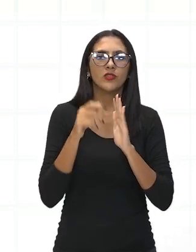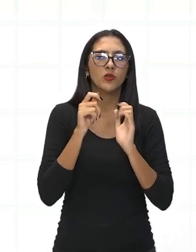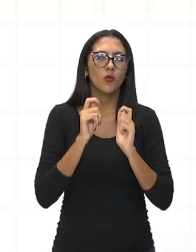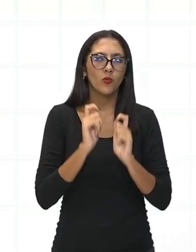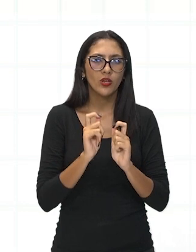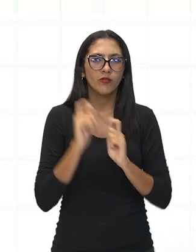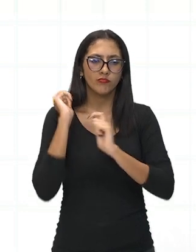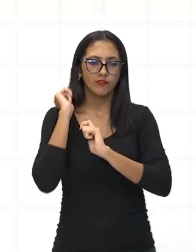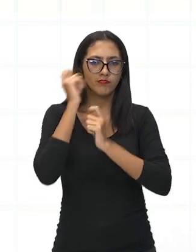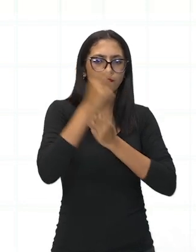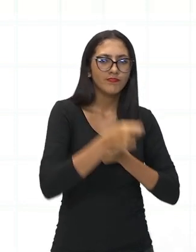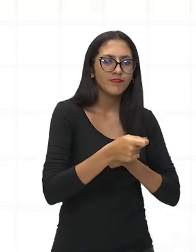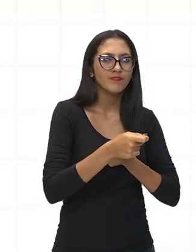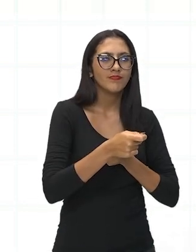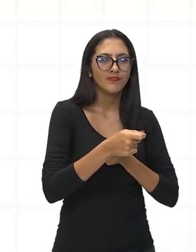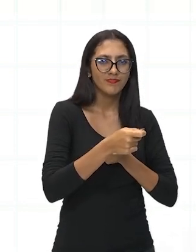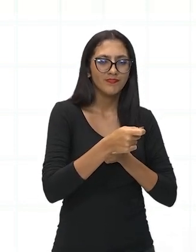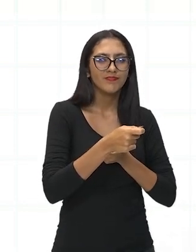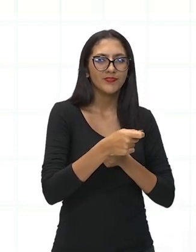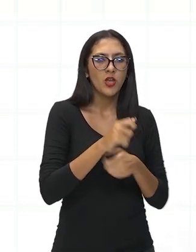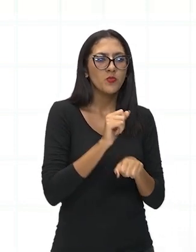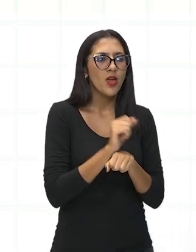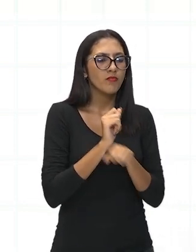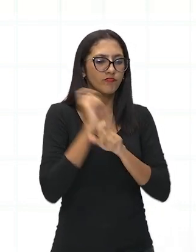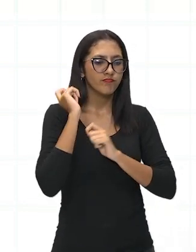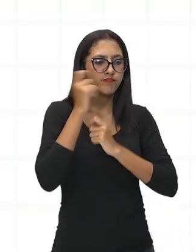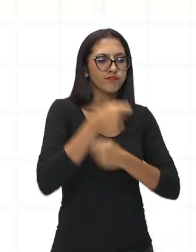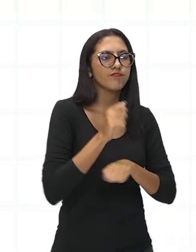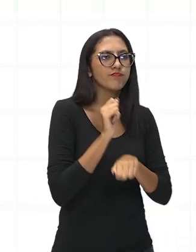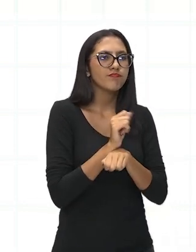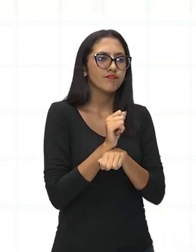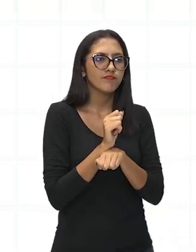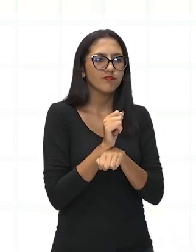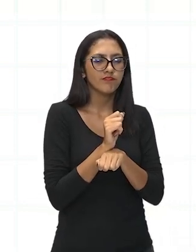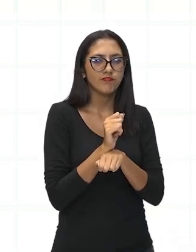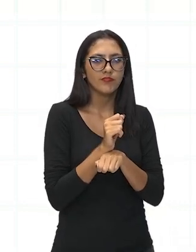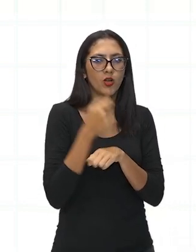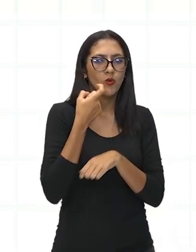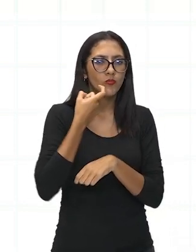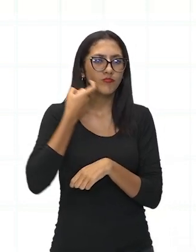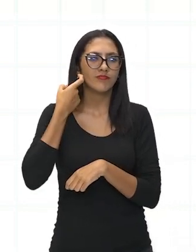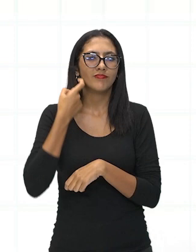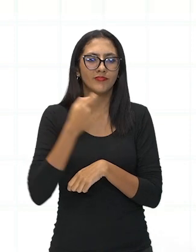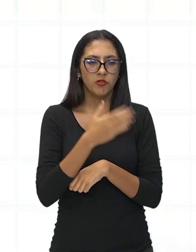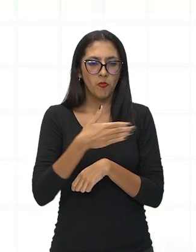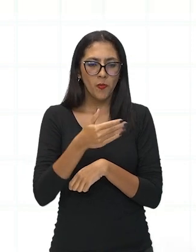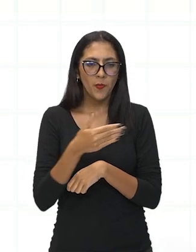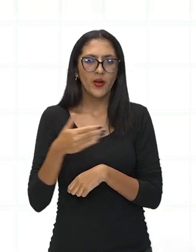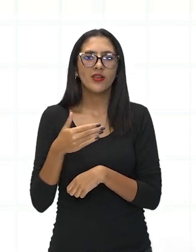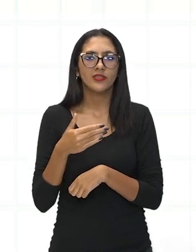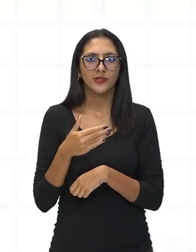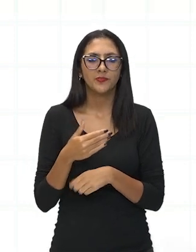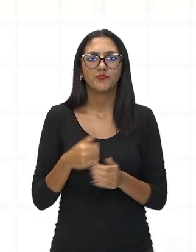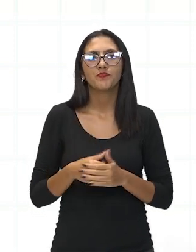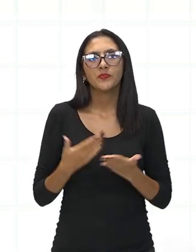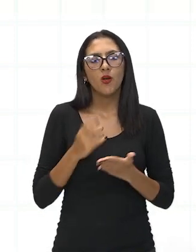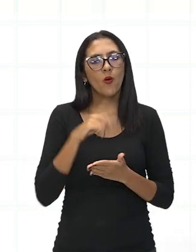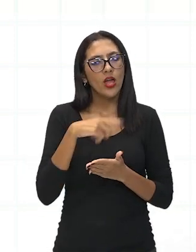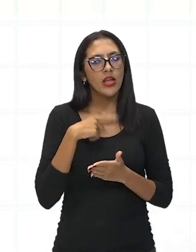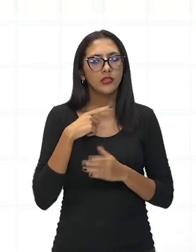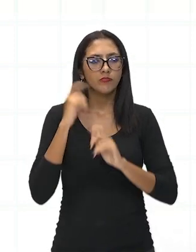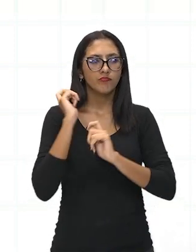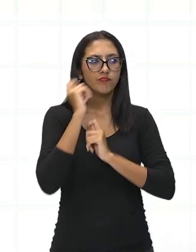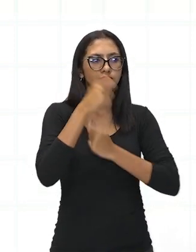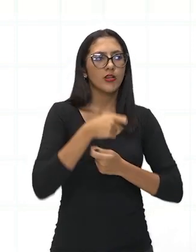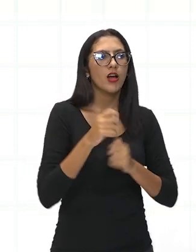one Saturday when a shark attacked him. Então, o James Grant estava pescando com os seus